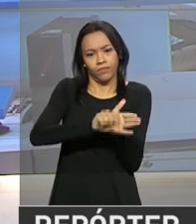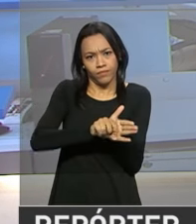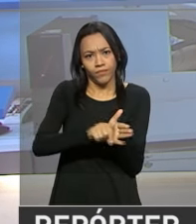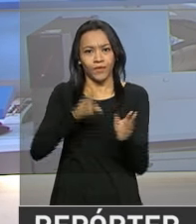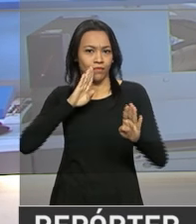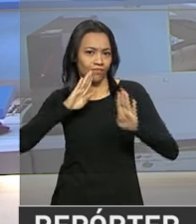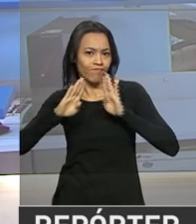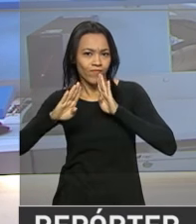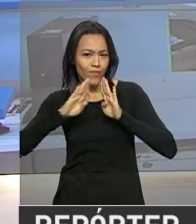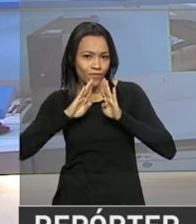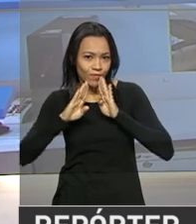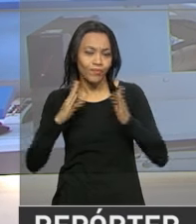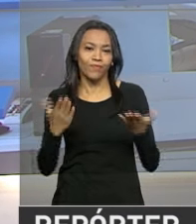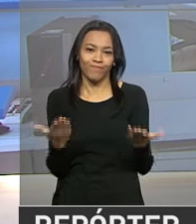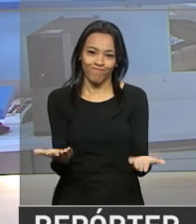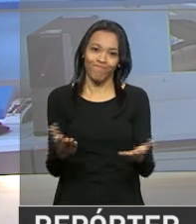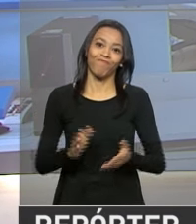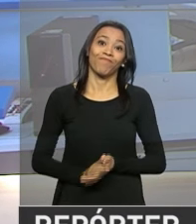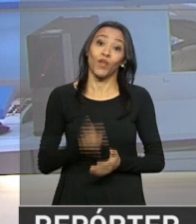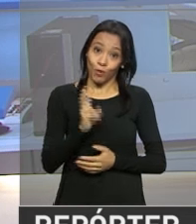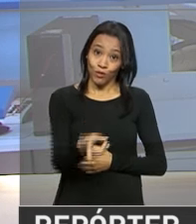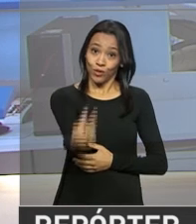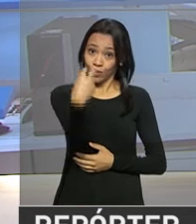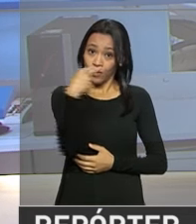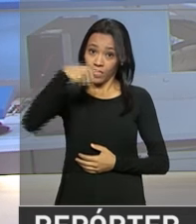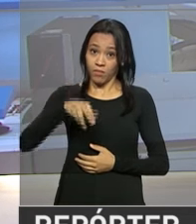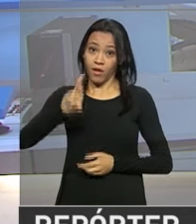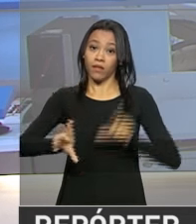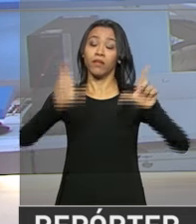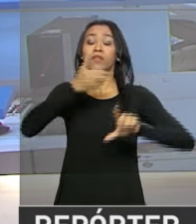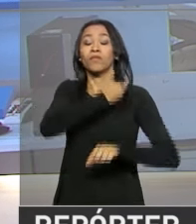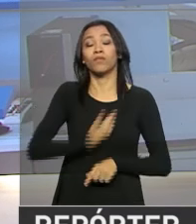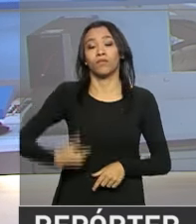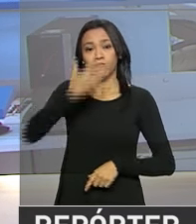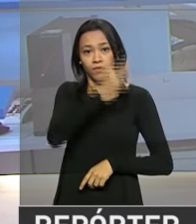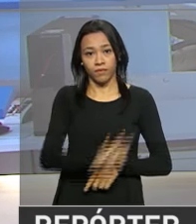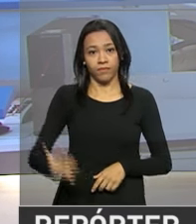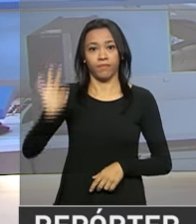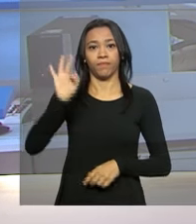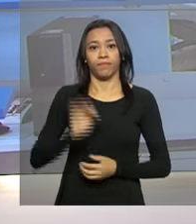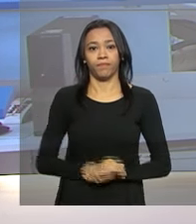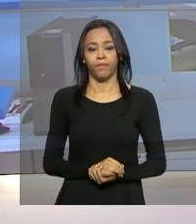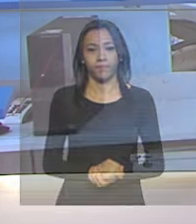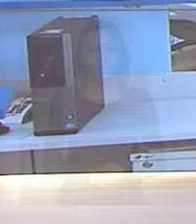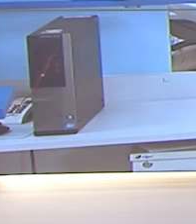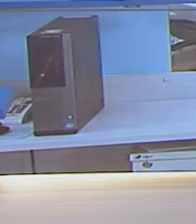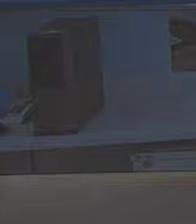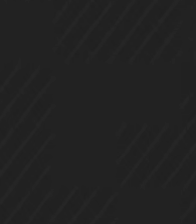sociais, no Twitter e no Facebook. Continue na NBR, a TV do Governo Federal.